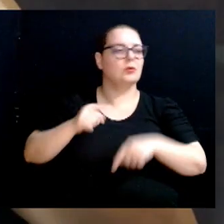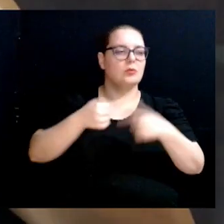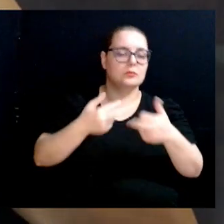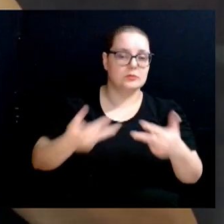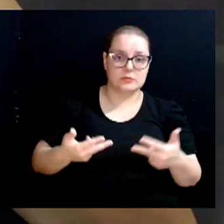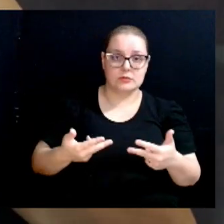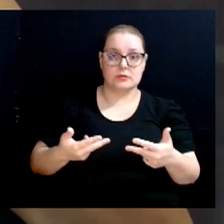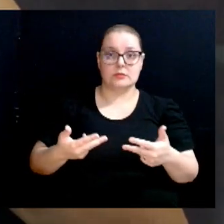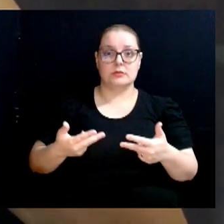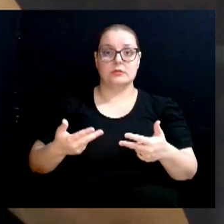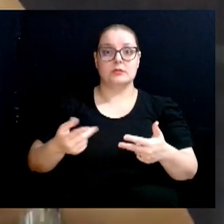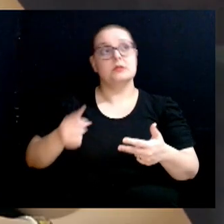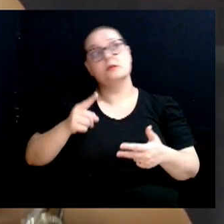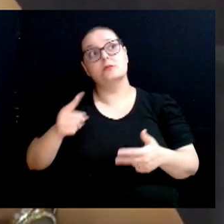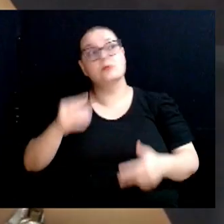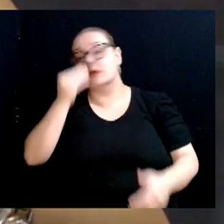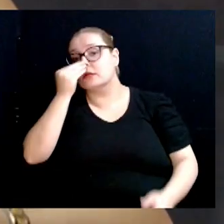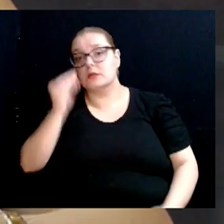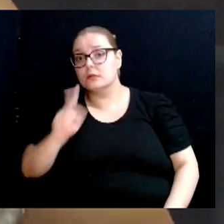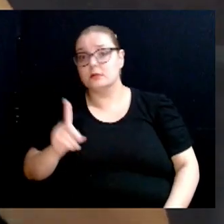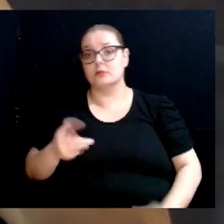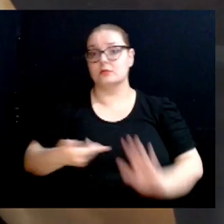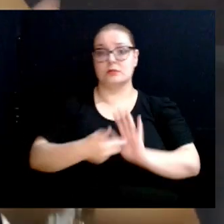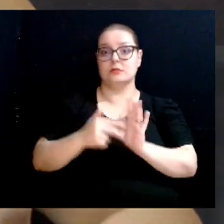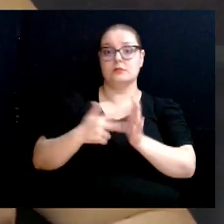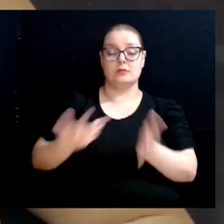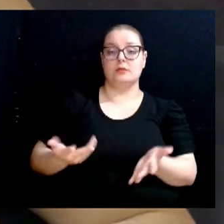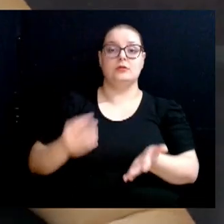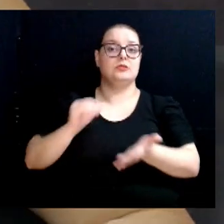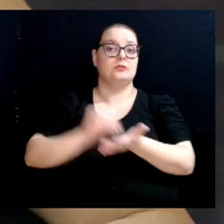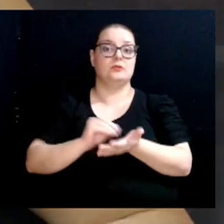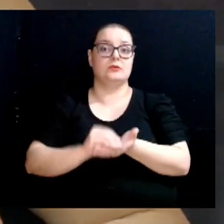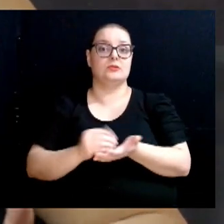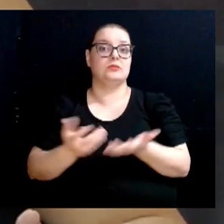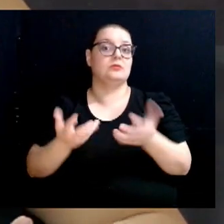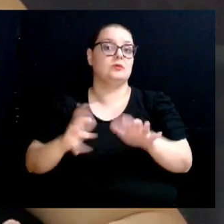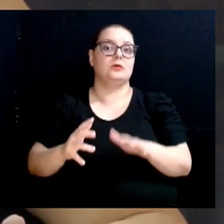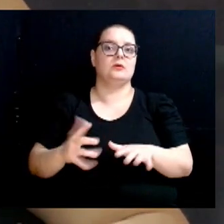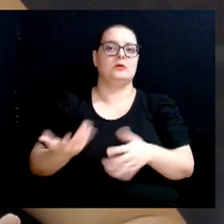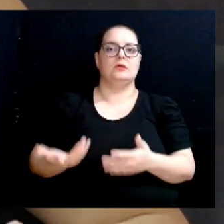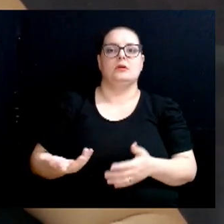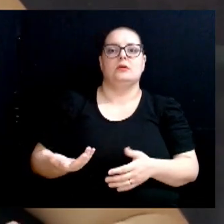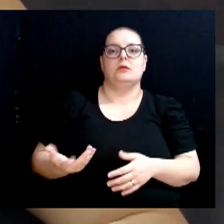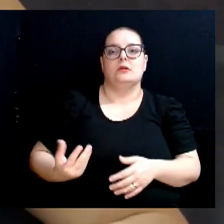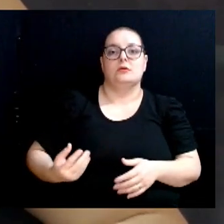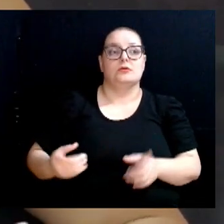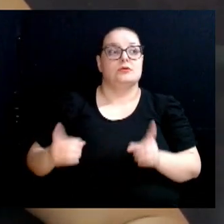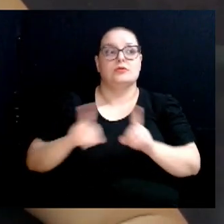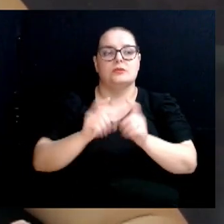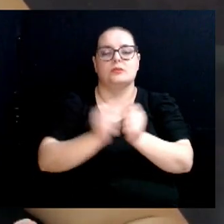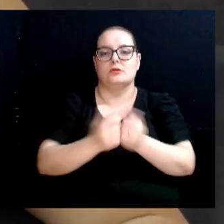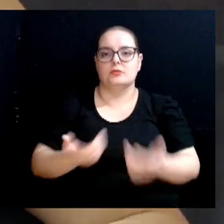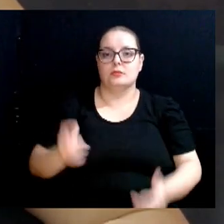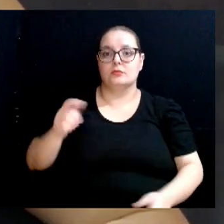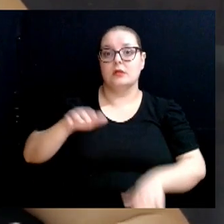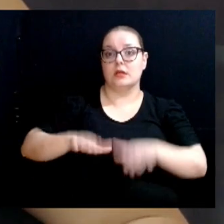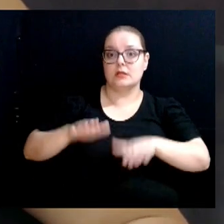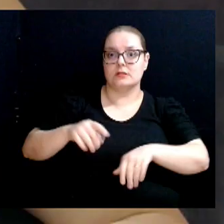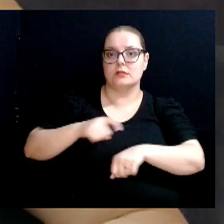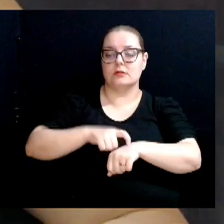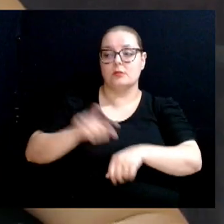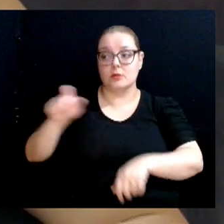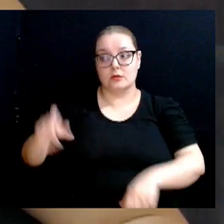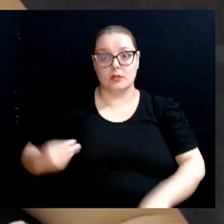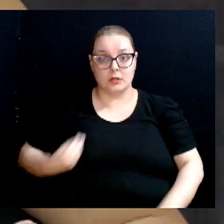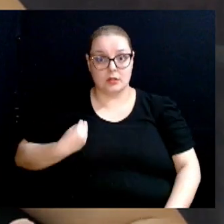sendo... falta de querer estar com a pessoa, talvez é o momento que a pessoa está passando, a pessoa deixa de investir, deixa de demonstrar